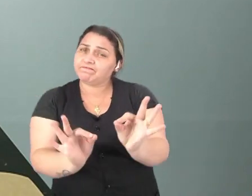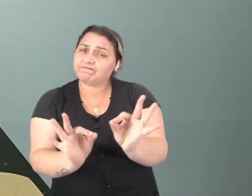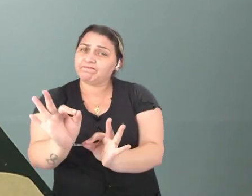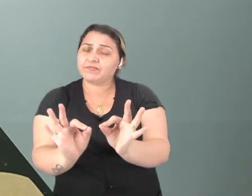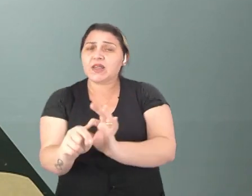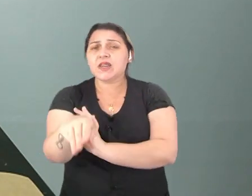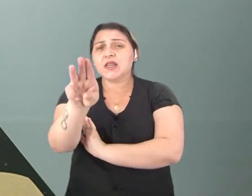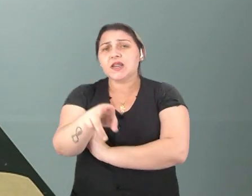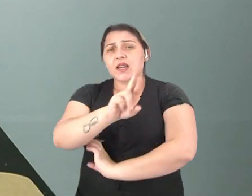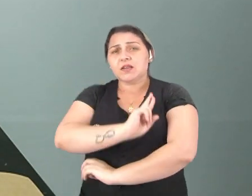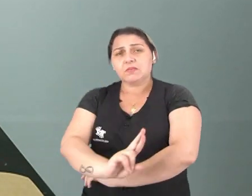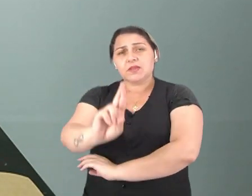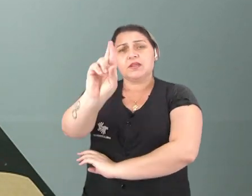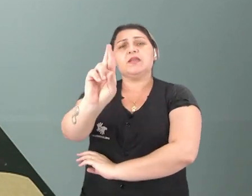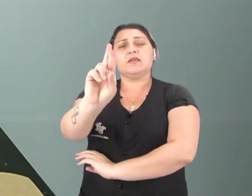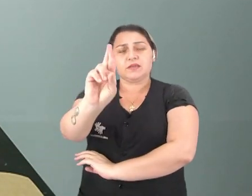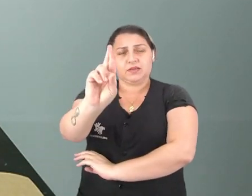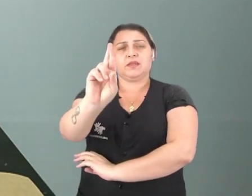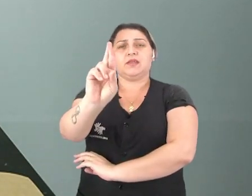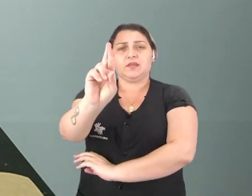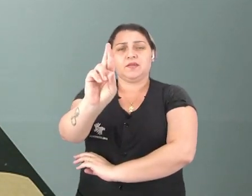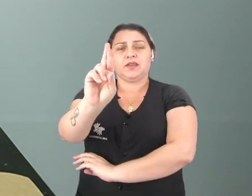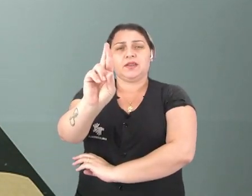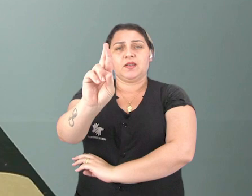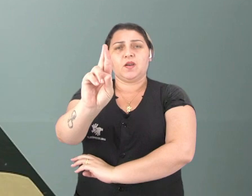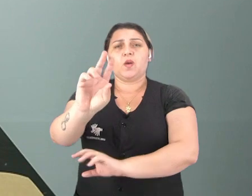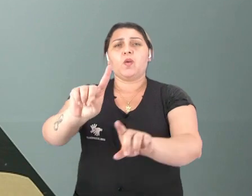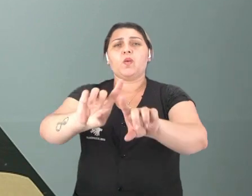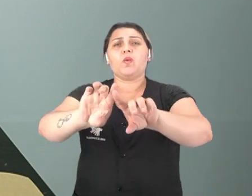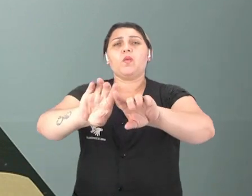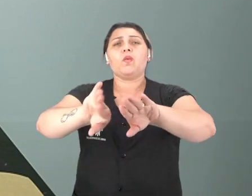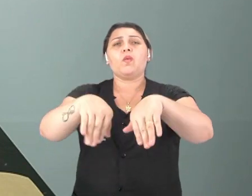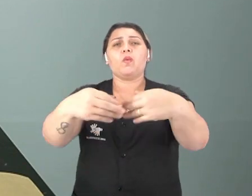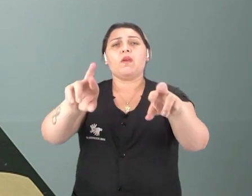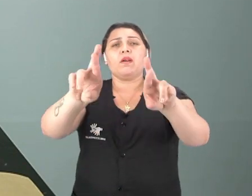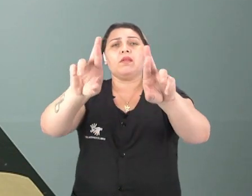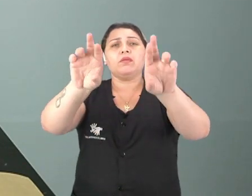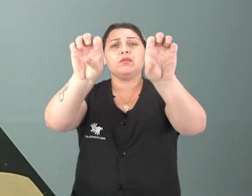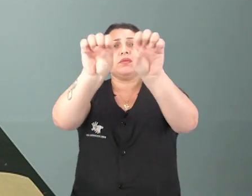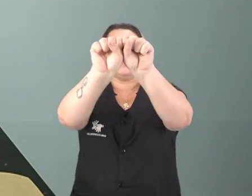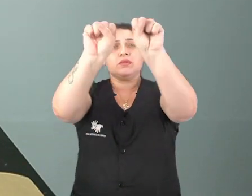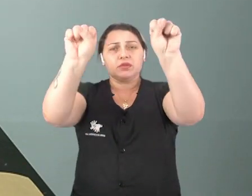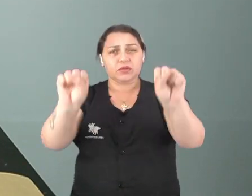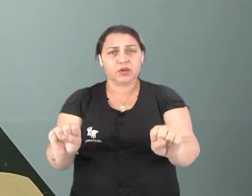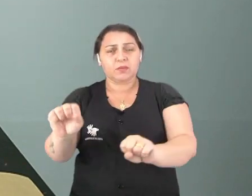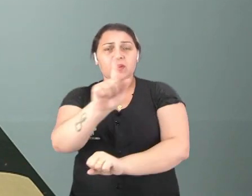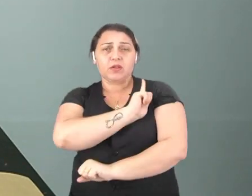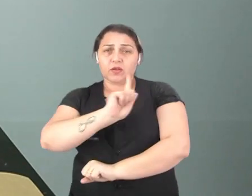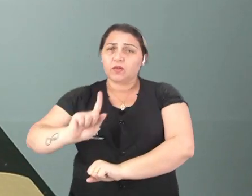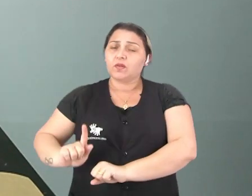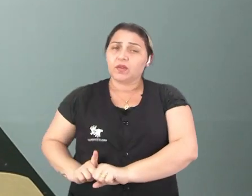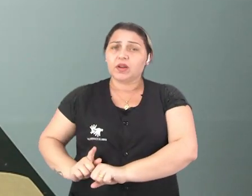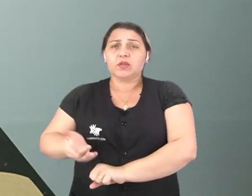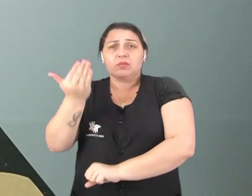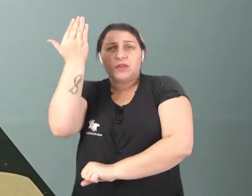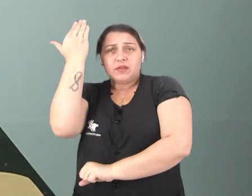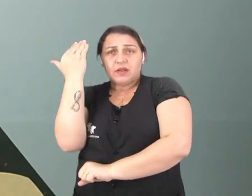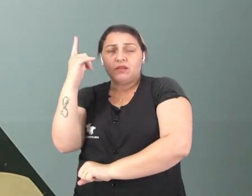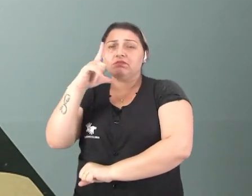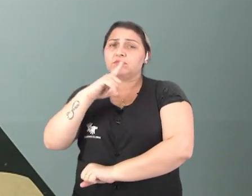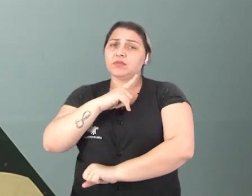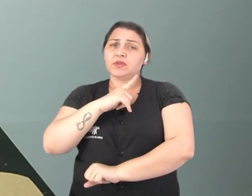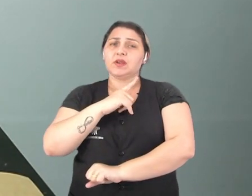organizavam e quem eram seus representantes, que sistema de governo era esse. E aí, eu trouxe aqui